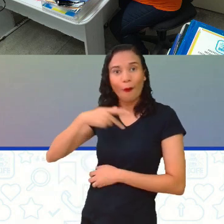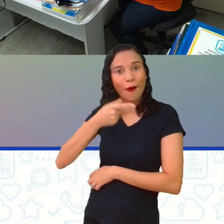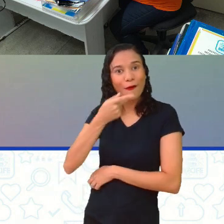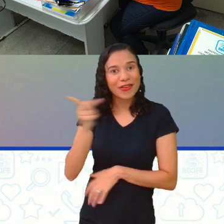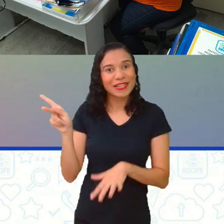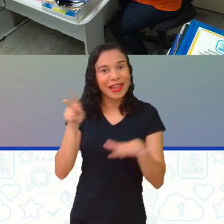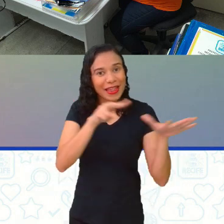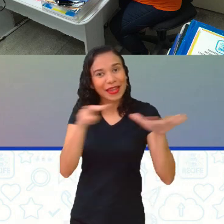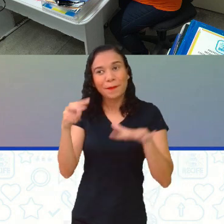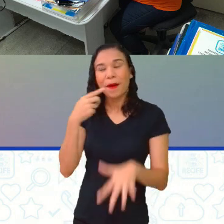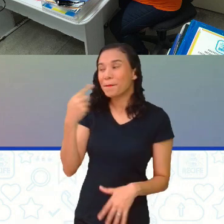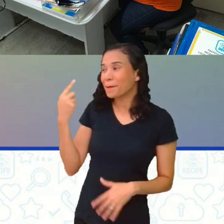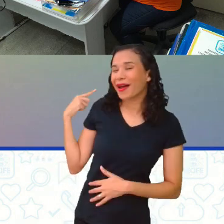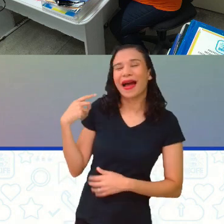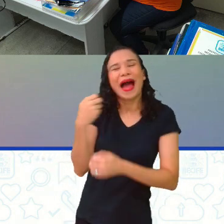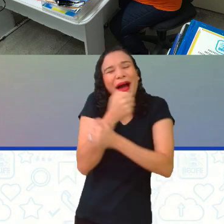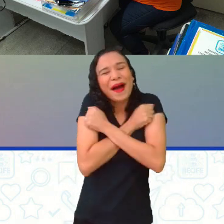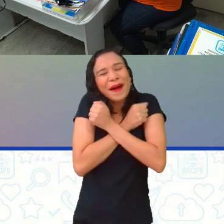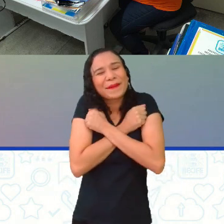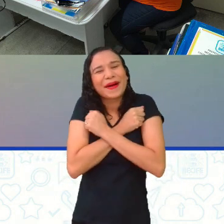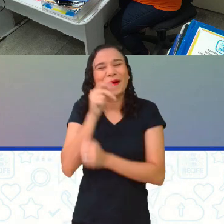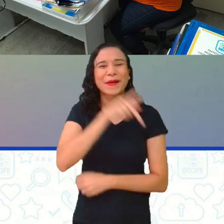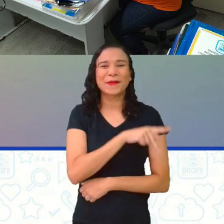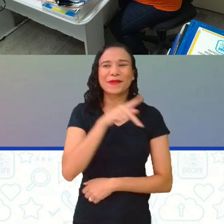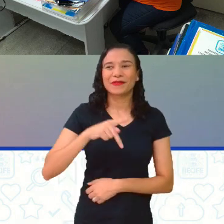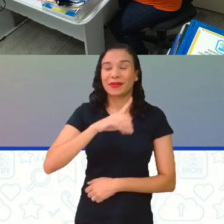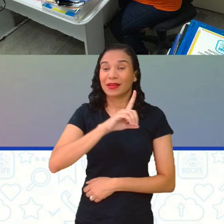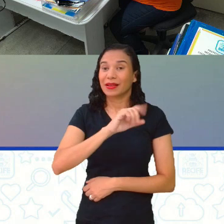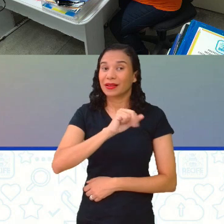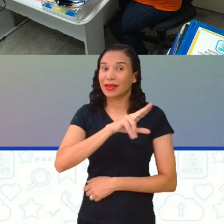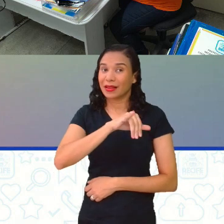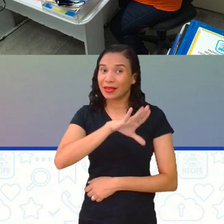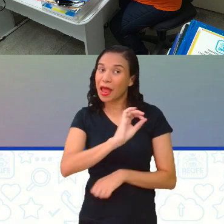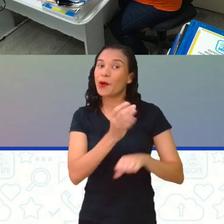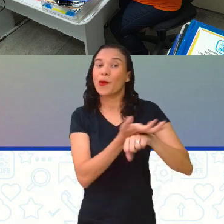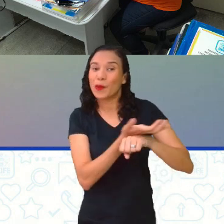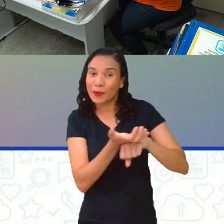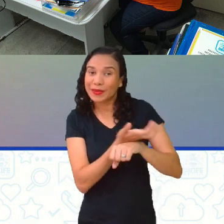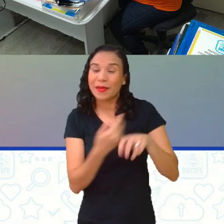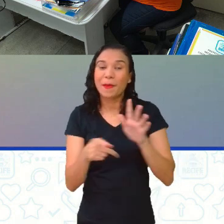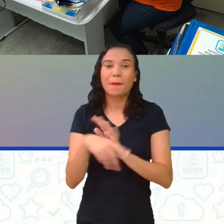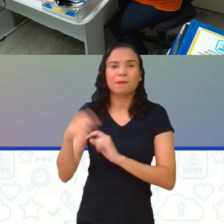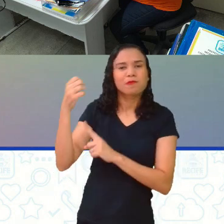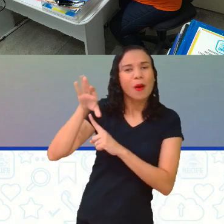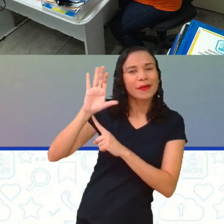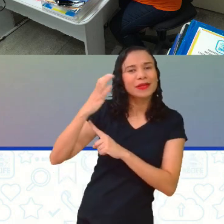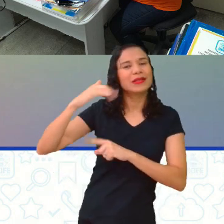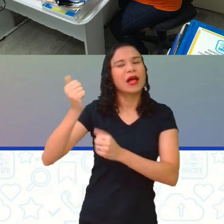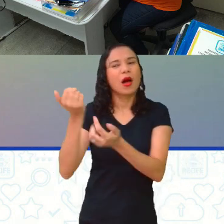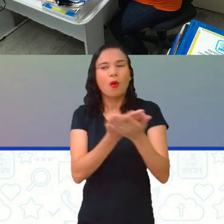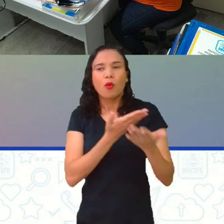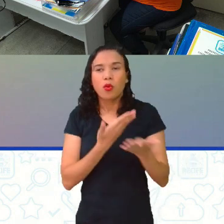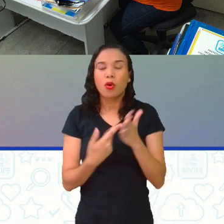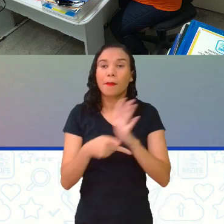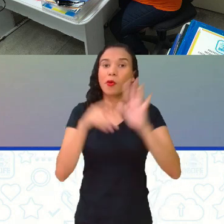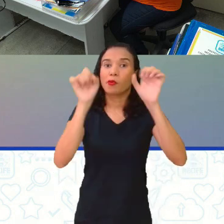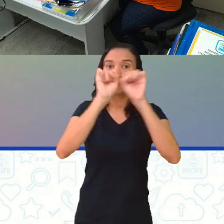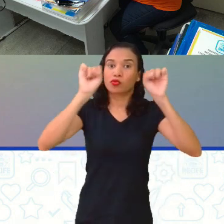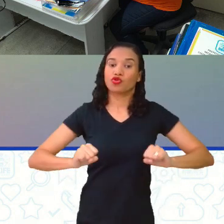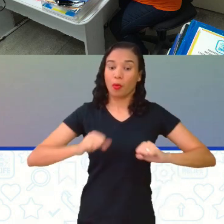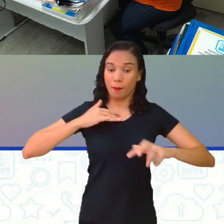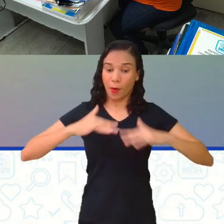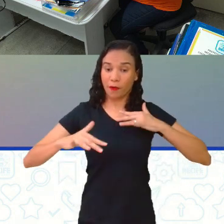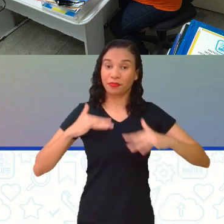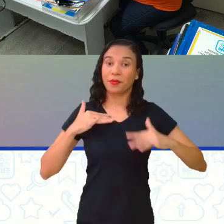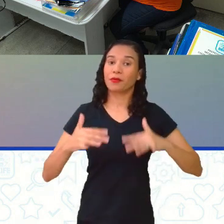passada aí, né? Um grande abraço ao professor Danilo, professor de ciência, que estava lá, olha, trabalhando a questão do sistema